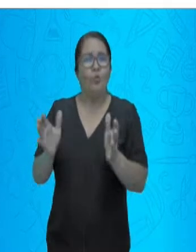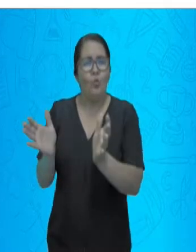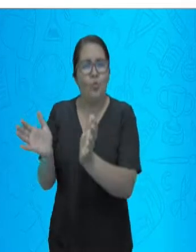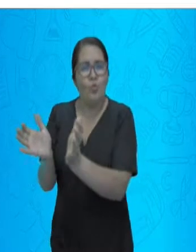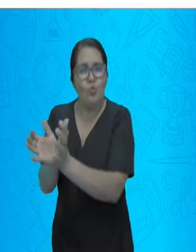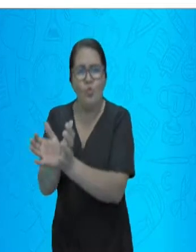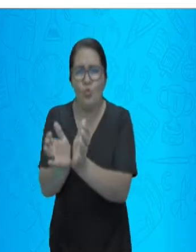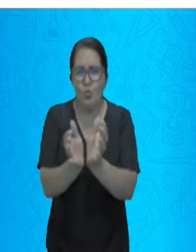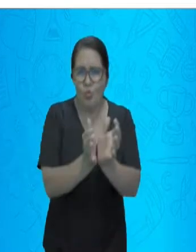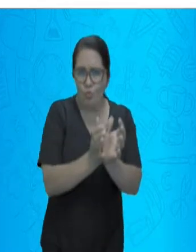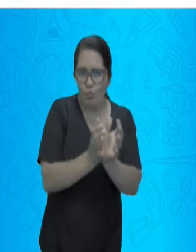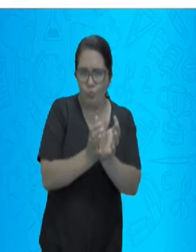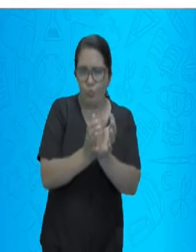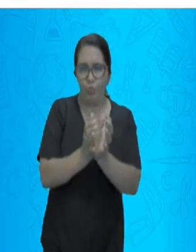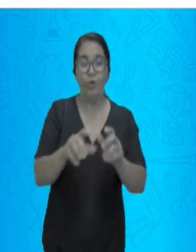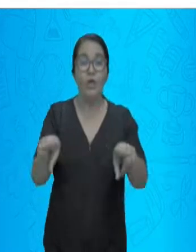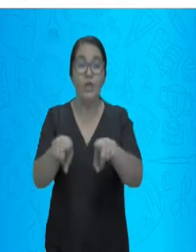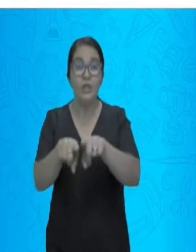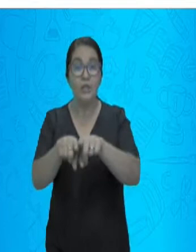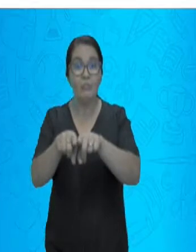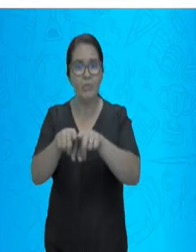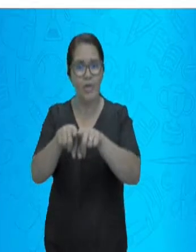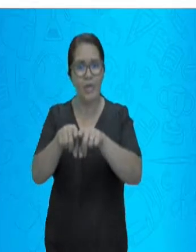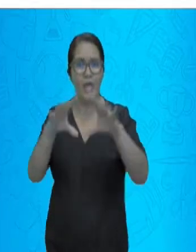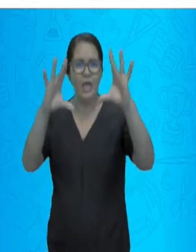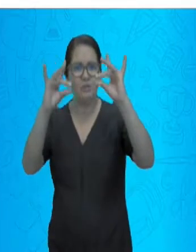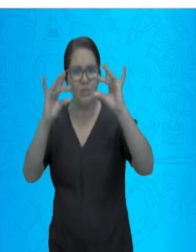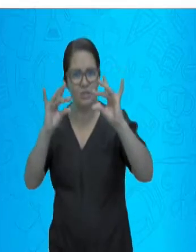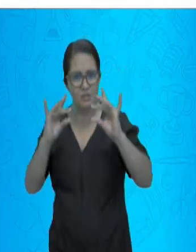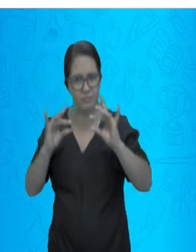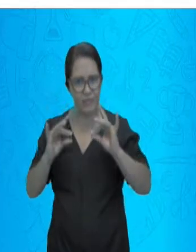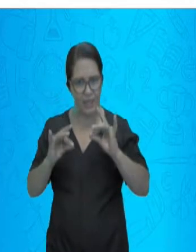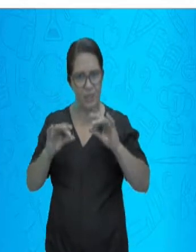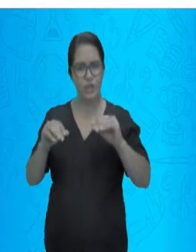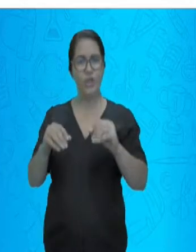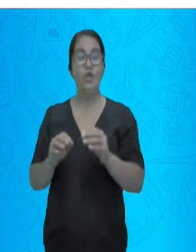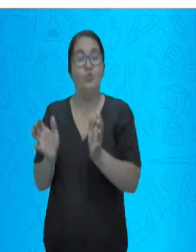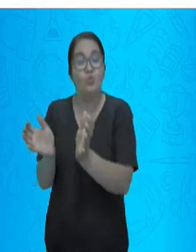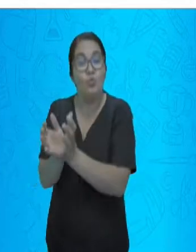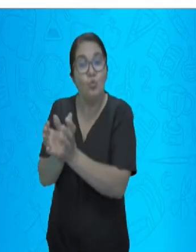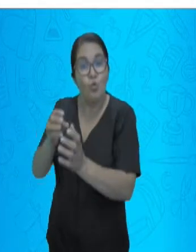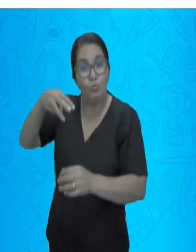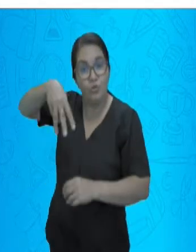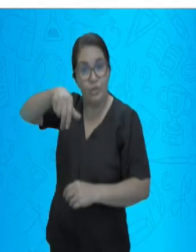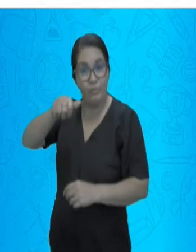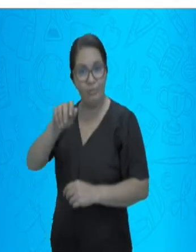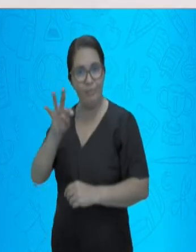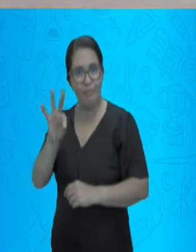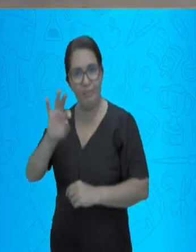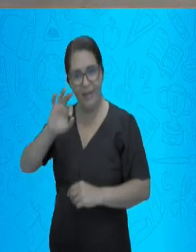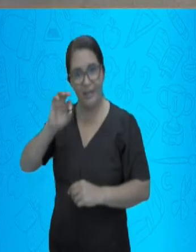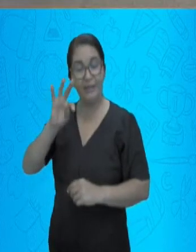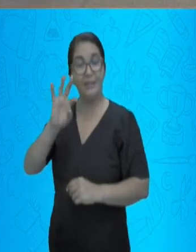de matéria que possui as mesmas